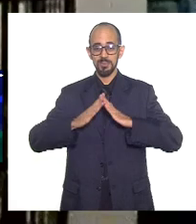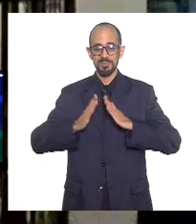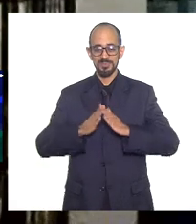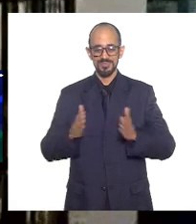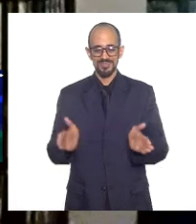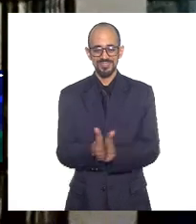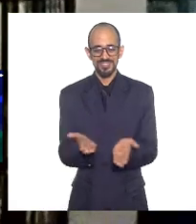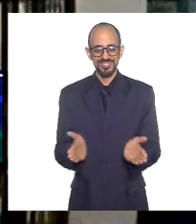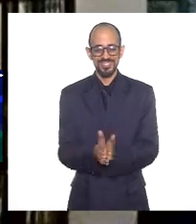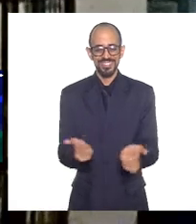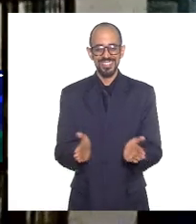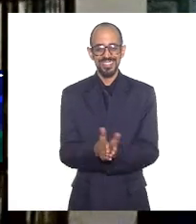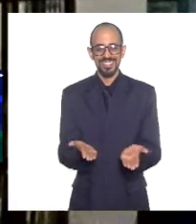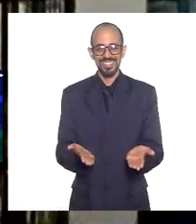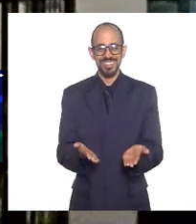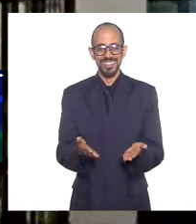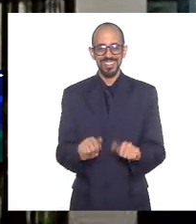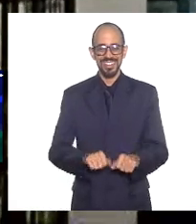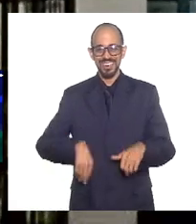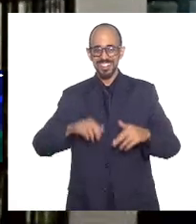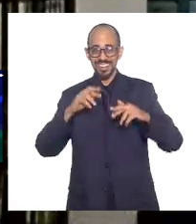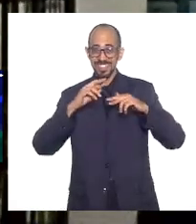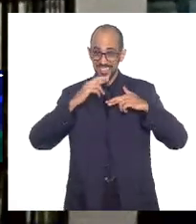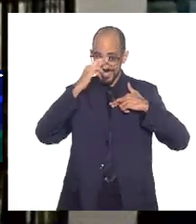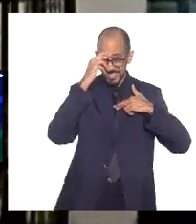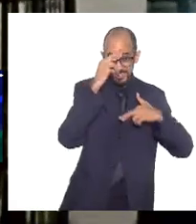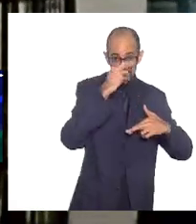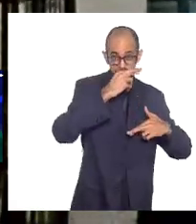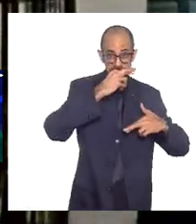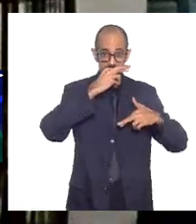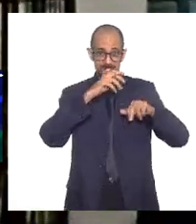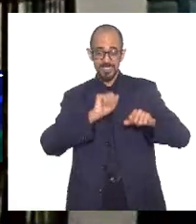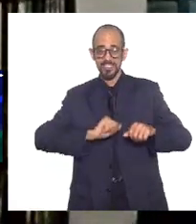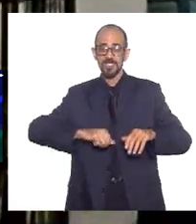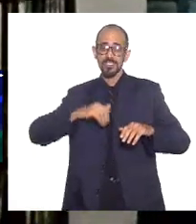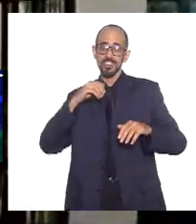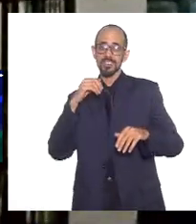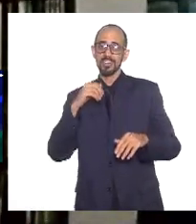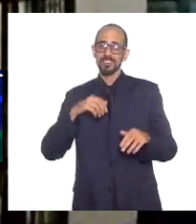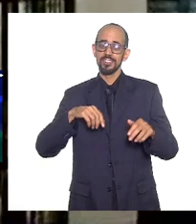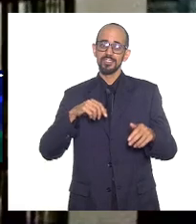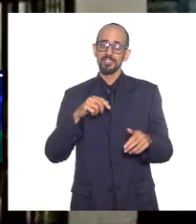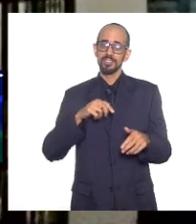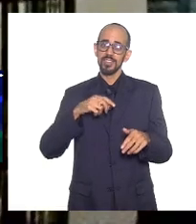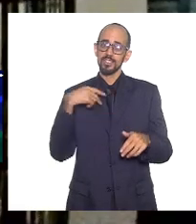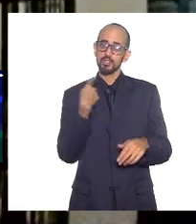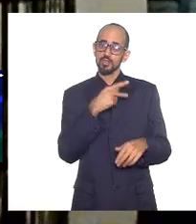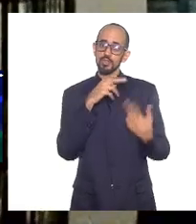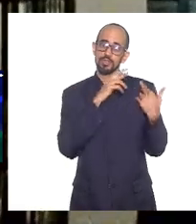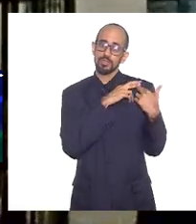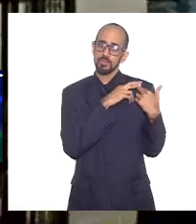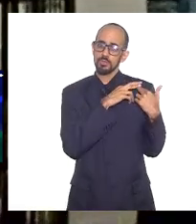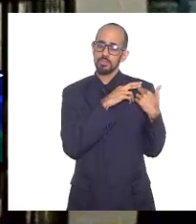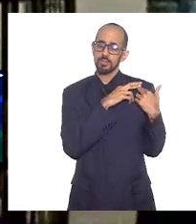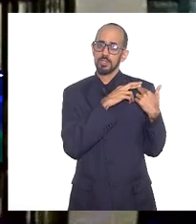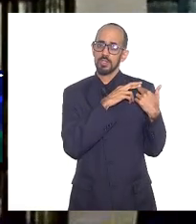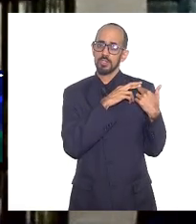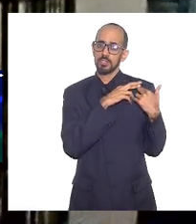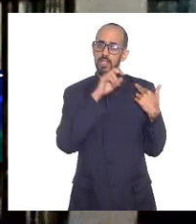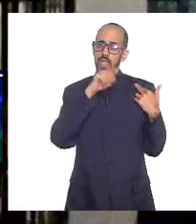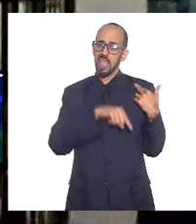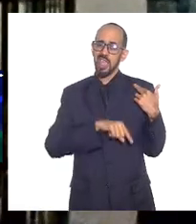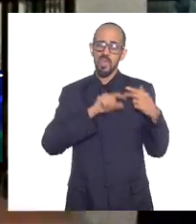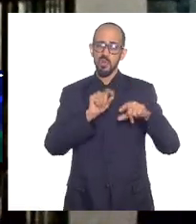embora trabalhador, embora respeitador e cumpridor dos seus deveres. É bom ressaltar isto,